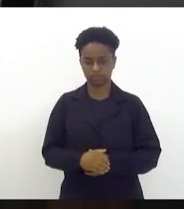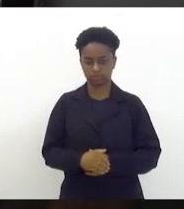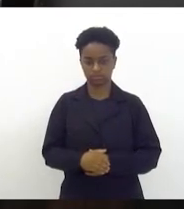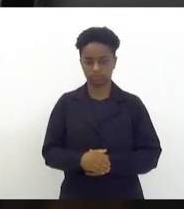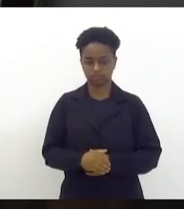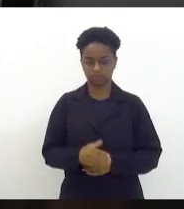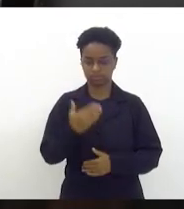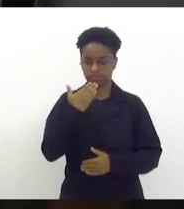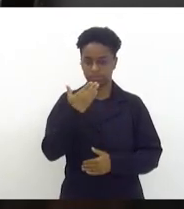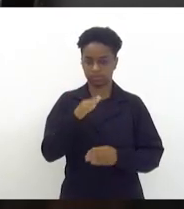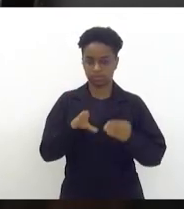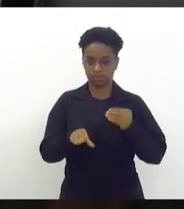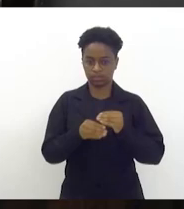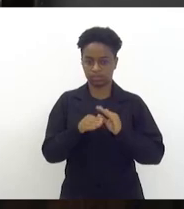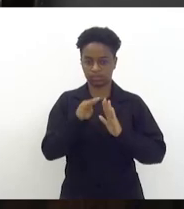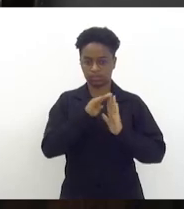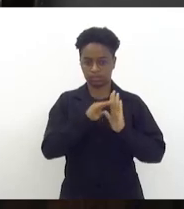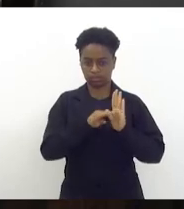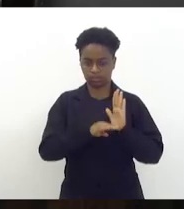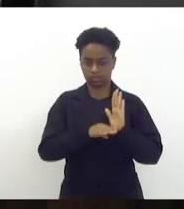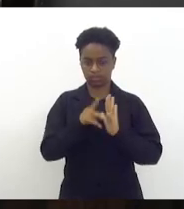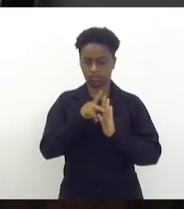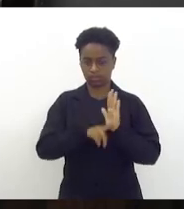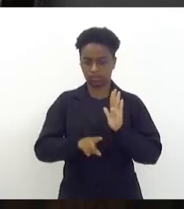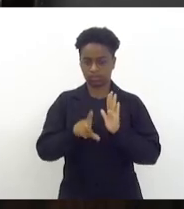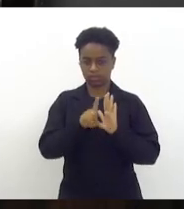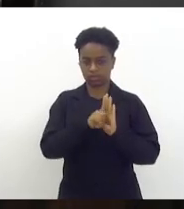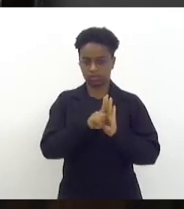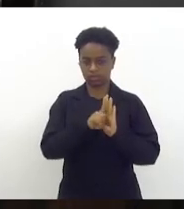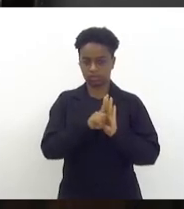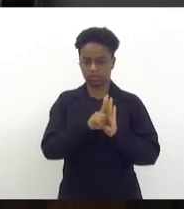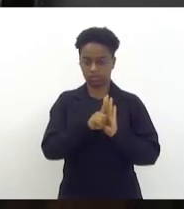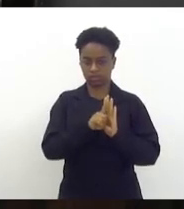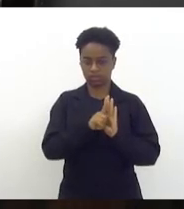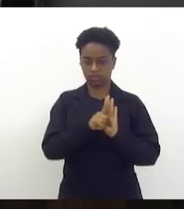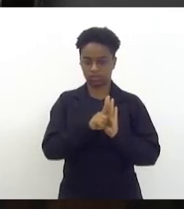Requerimento da inclusão da ordem do dia do projeto de lei